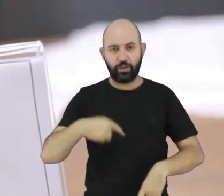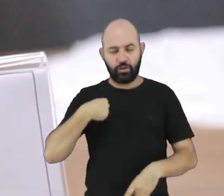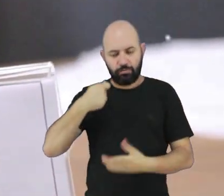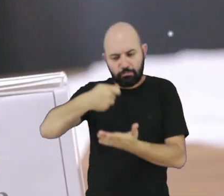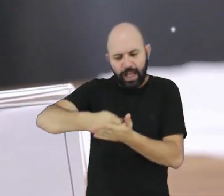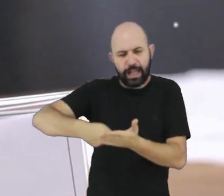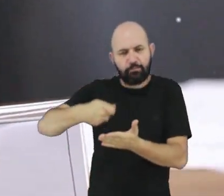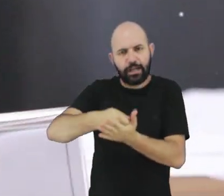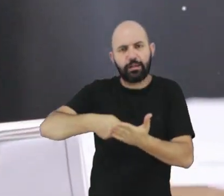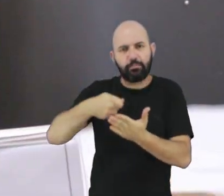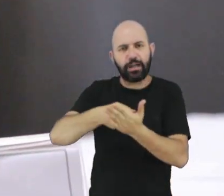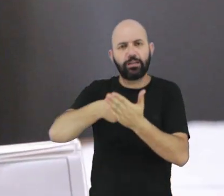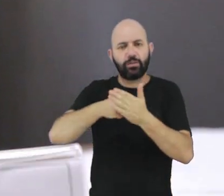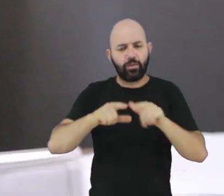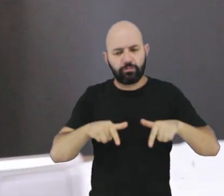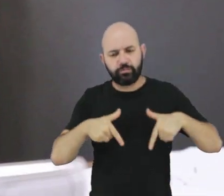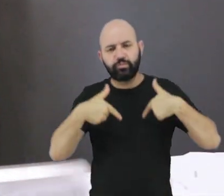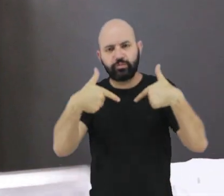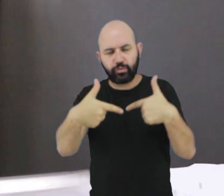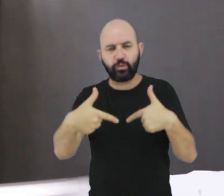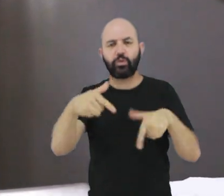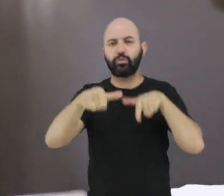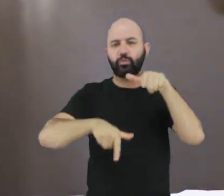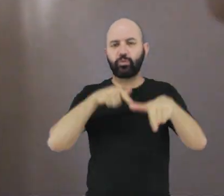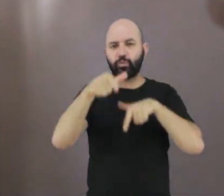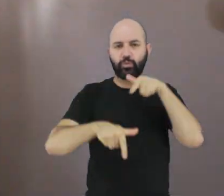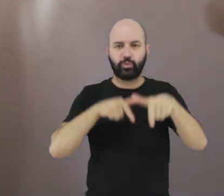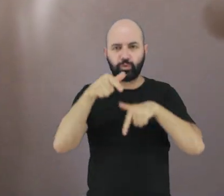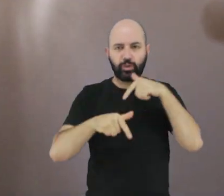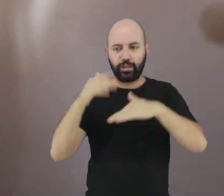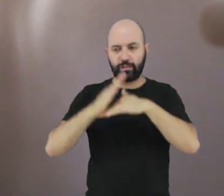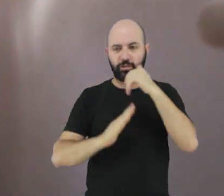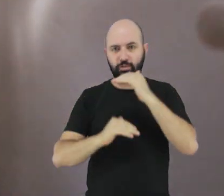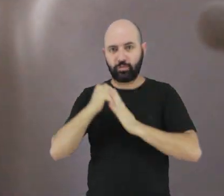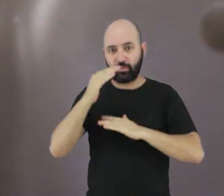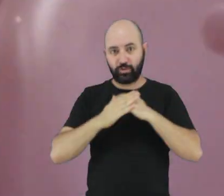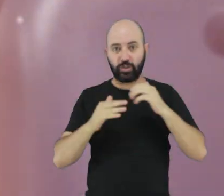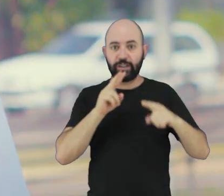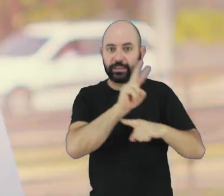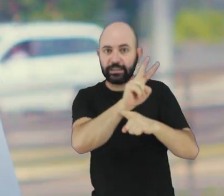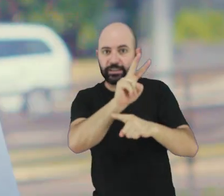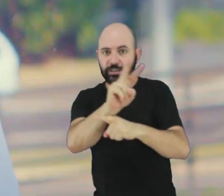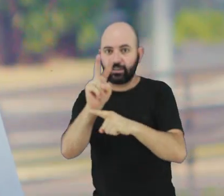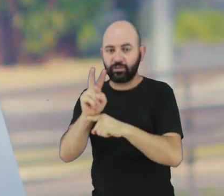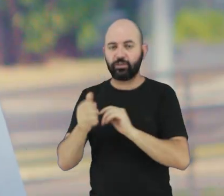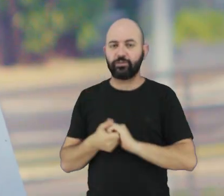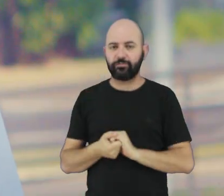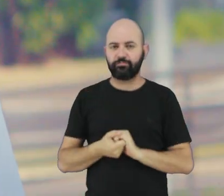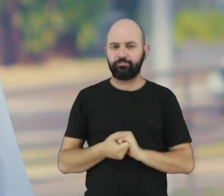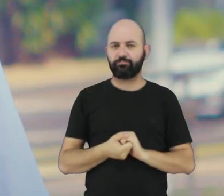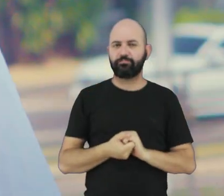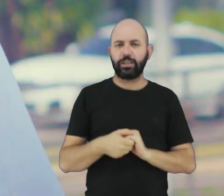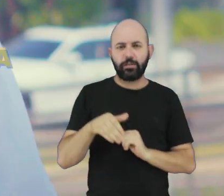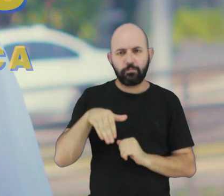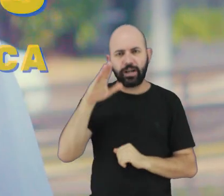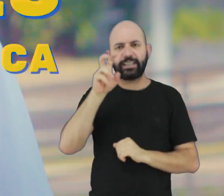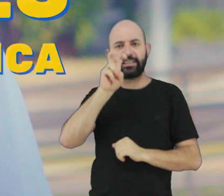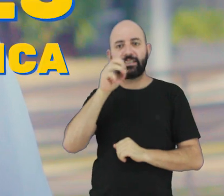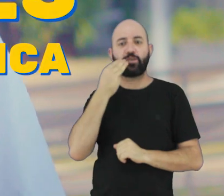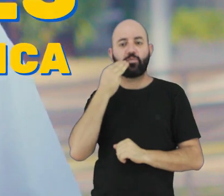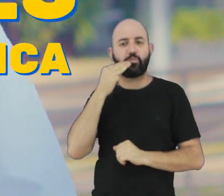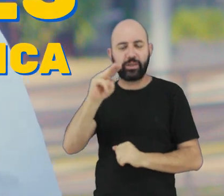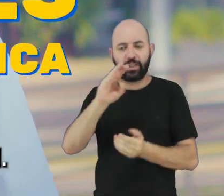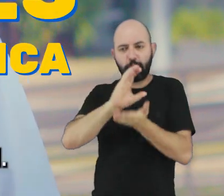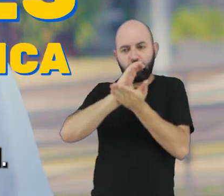me empenhado em fortalecer o trabalho dos nossos agentes de segurança. Eu destinei ao todo mais de